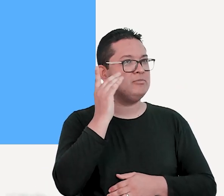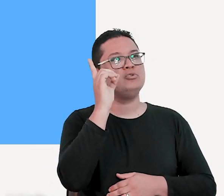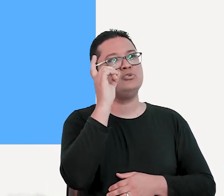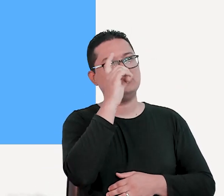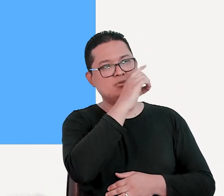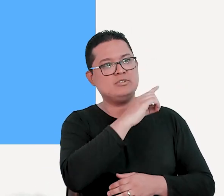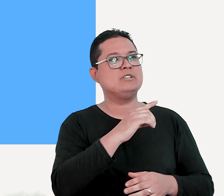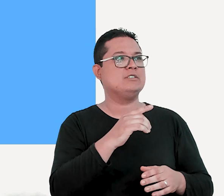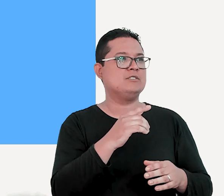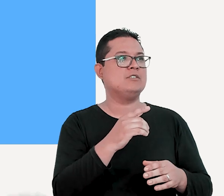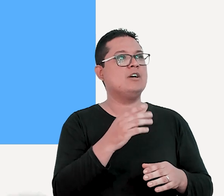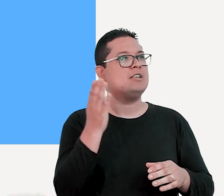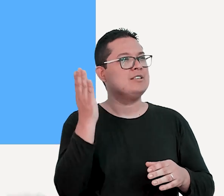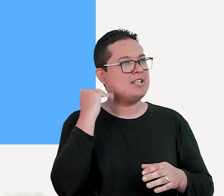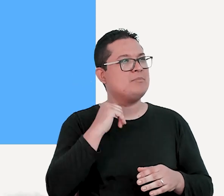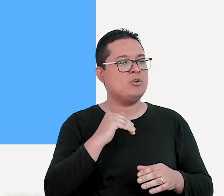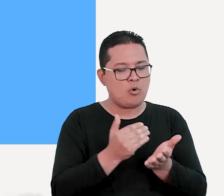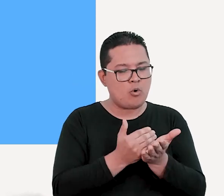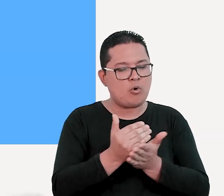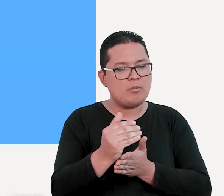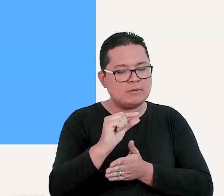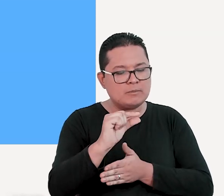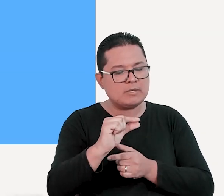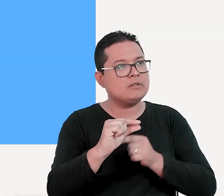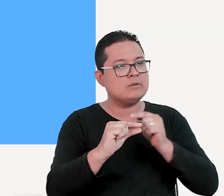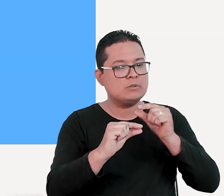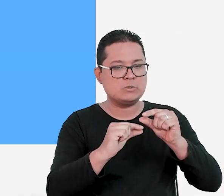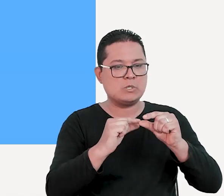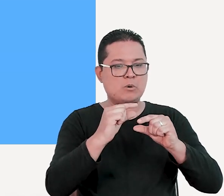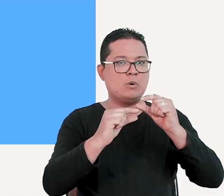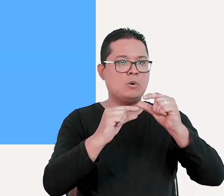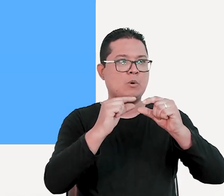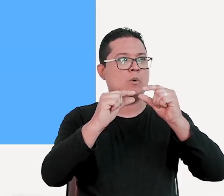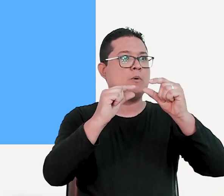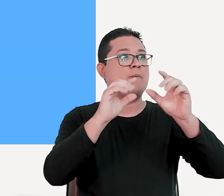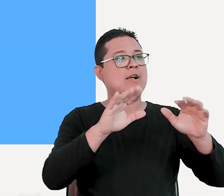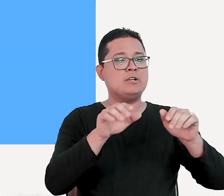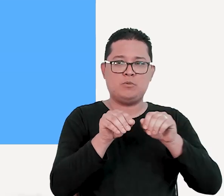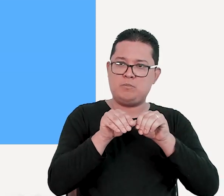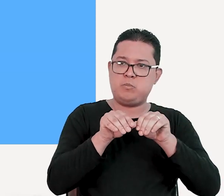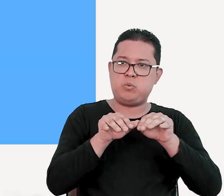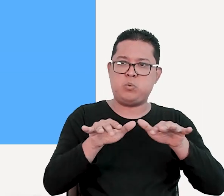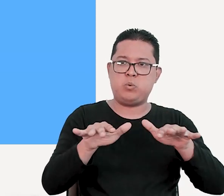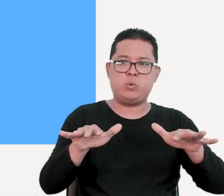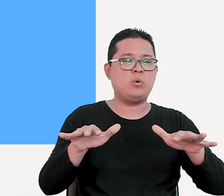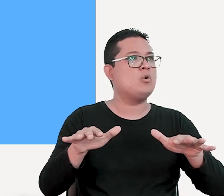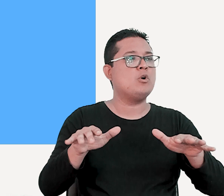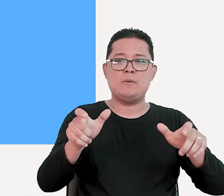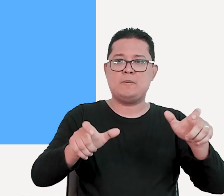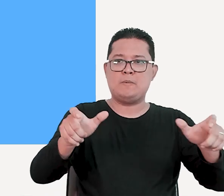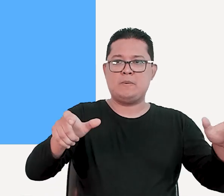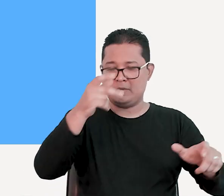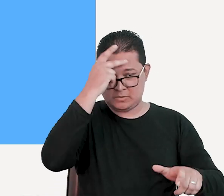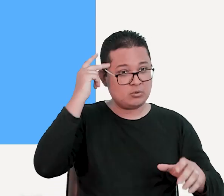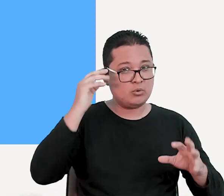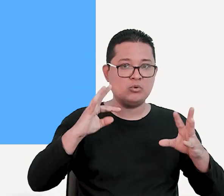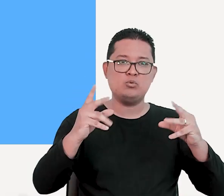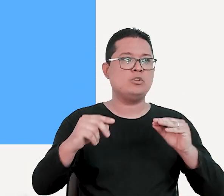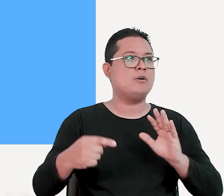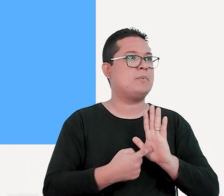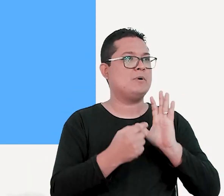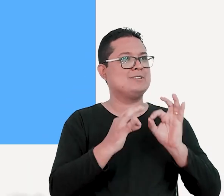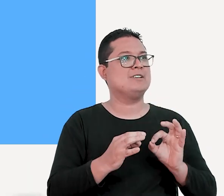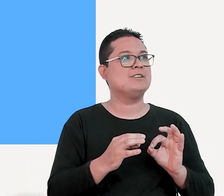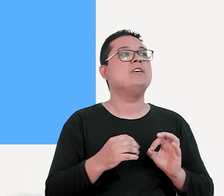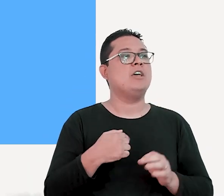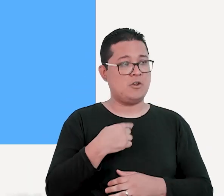porque começa pequenininho, né? Mas saiba que está atingindo outras pessoas. E eu sempre falo de vocês para todo mundo. Eu falo assim, segue lá, gente,